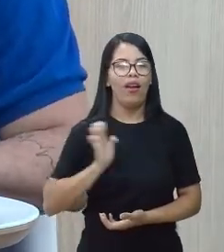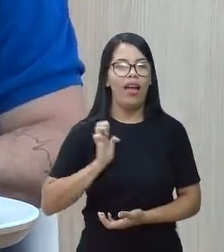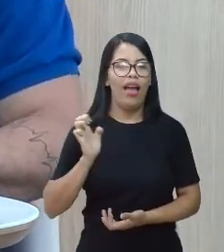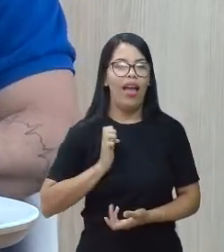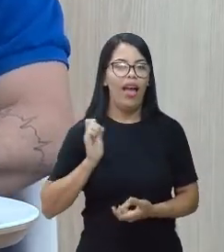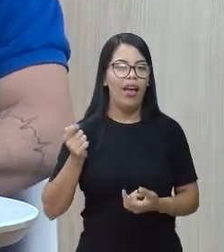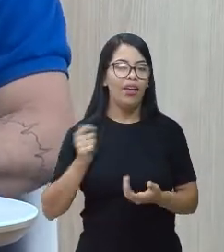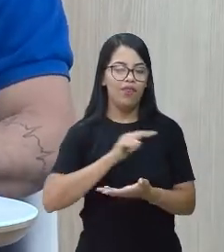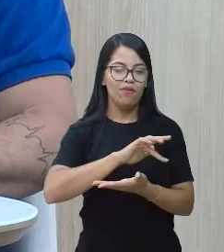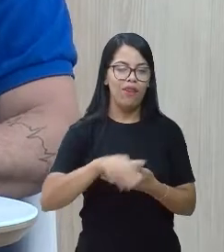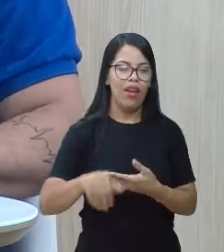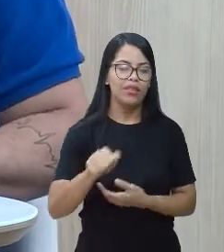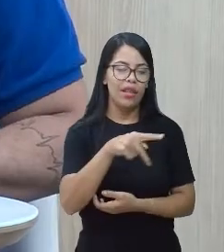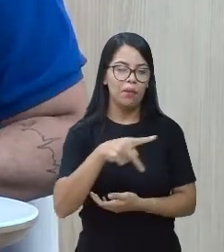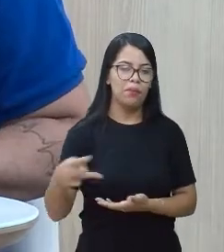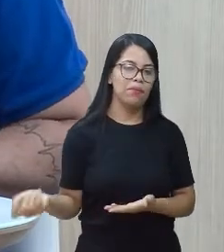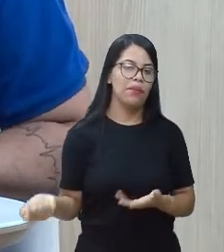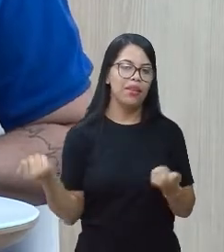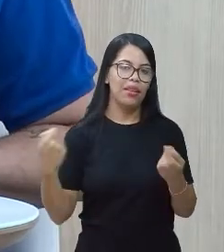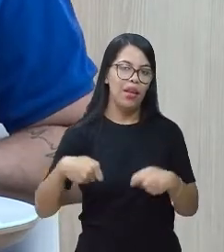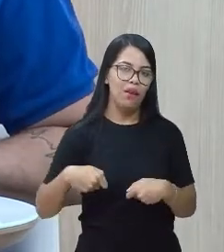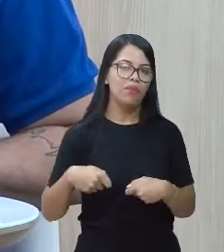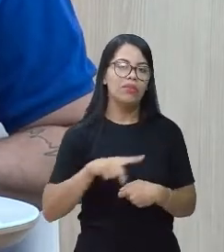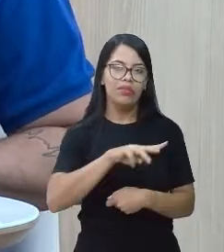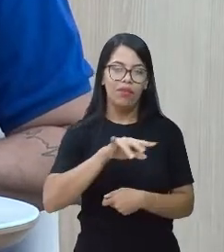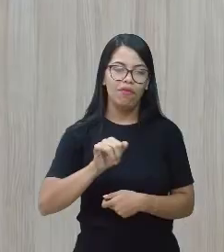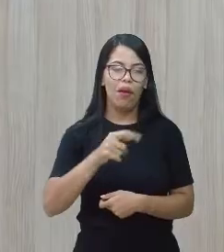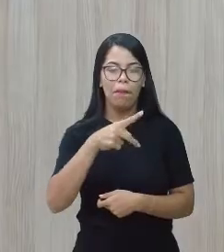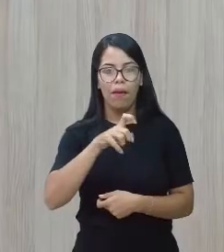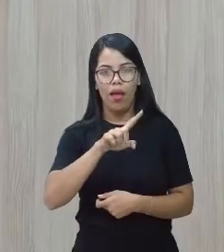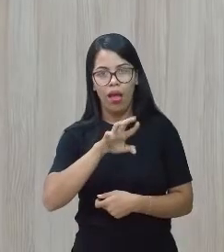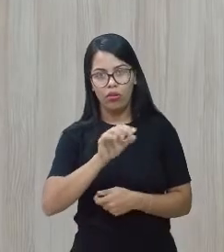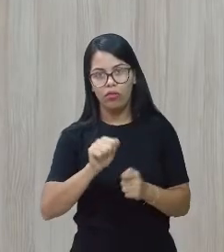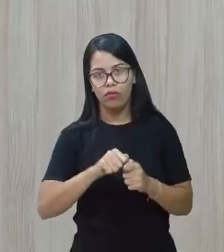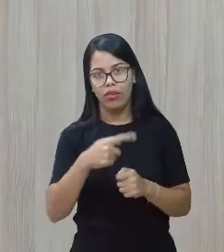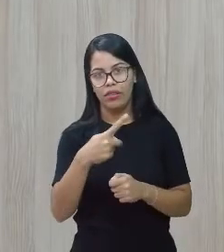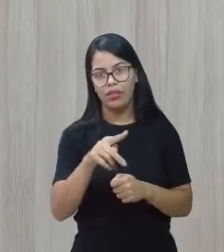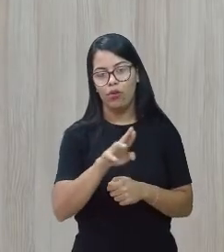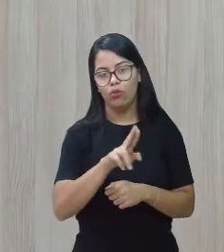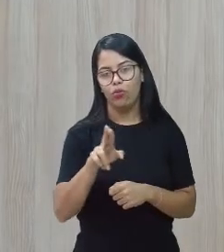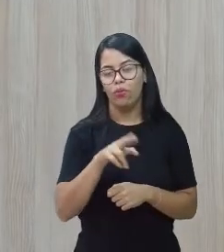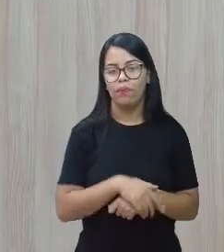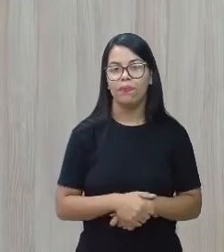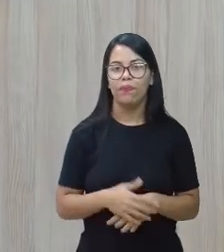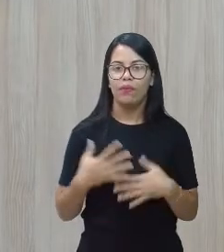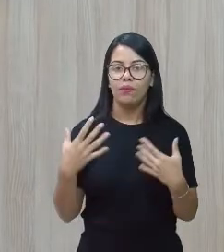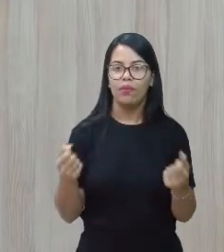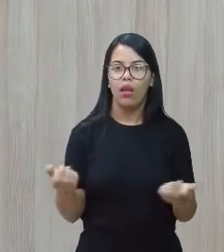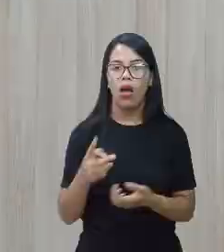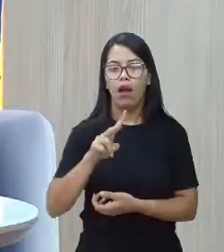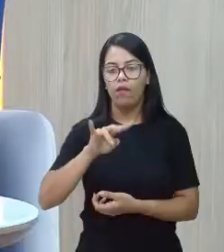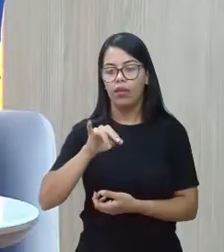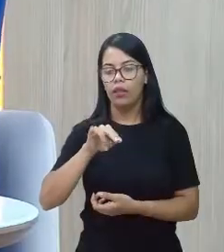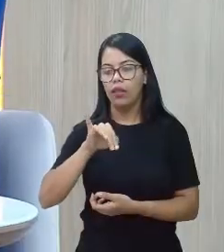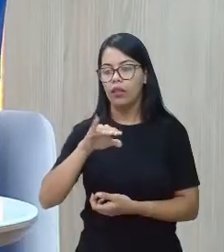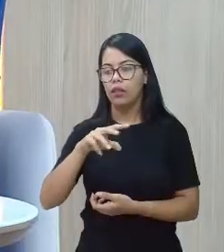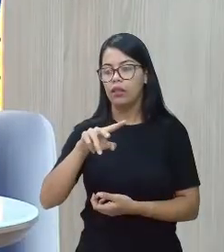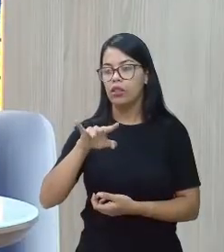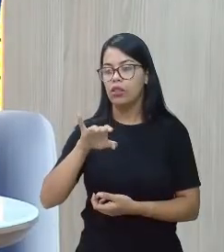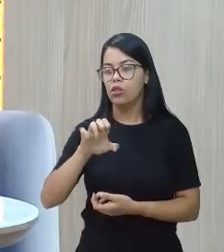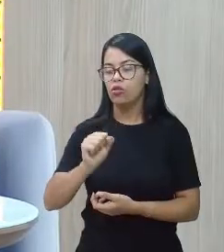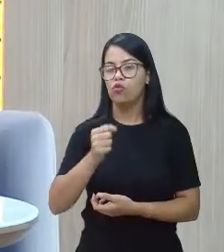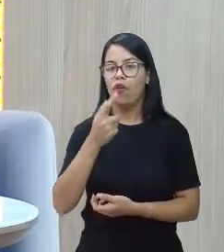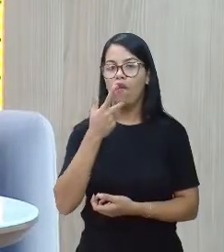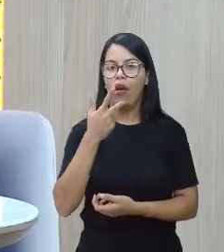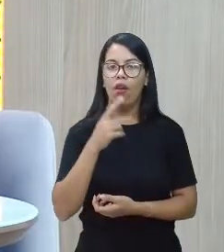né? Vai, Pedro, faz teu nome, jogador. Vamos lá, pessoal. Então, Vinícius falou.